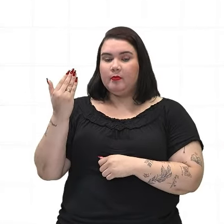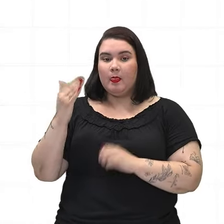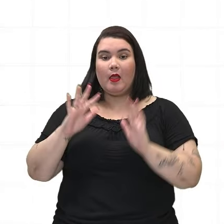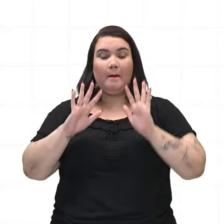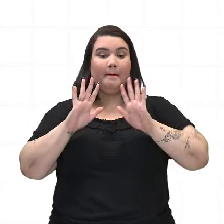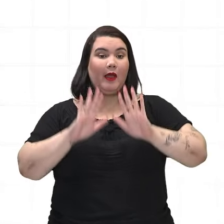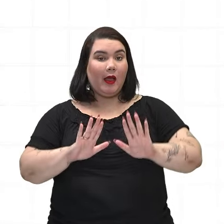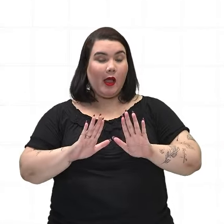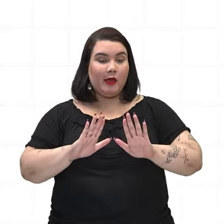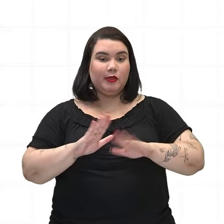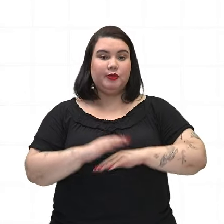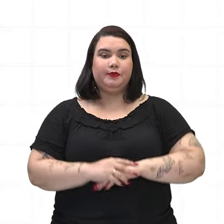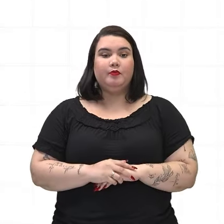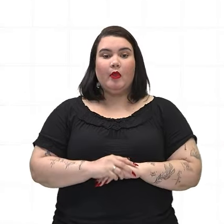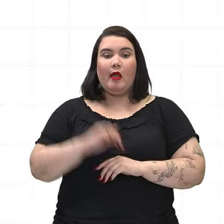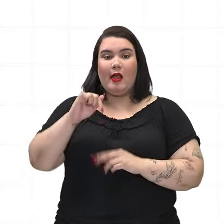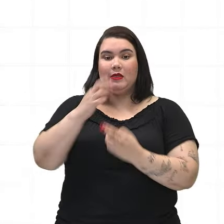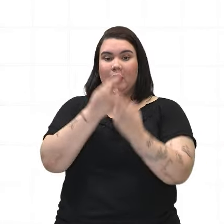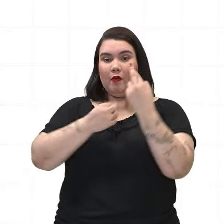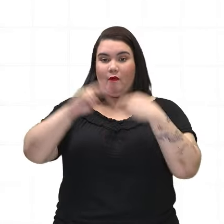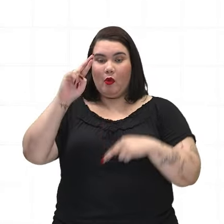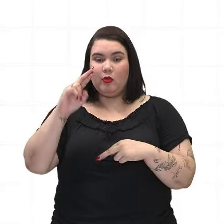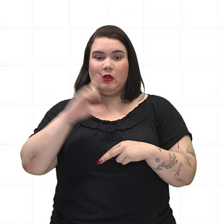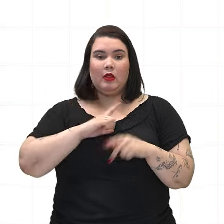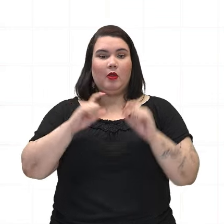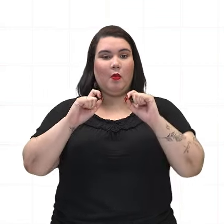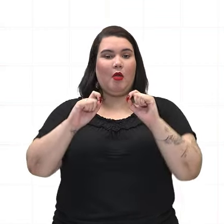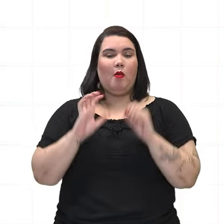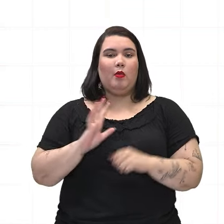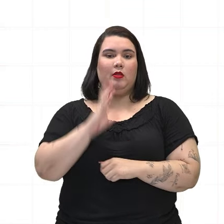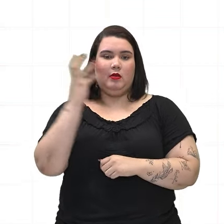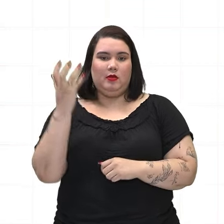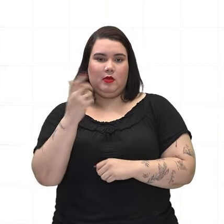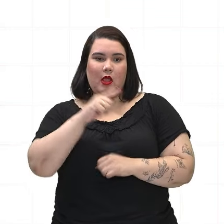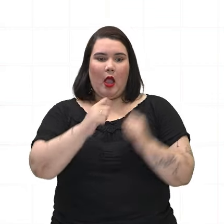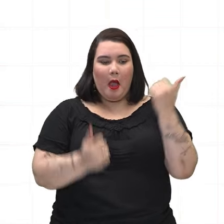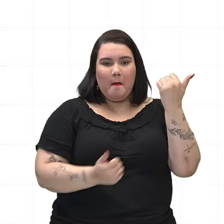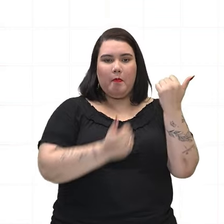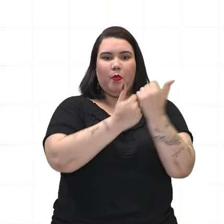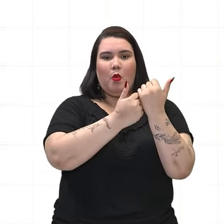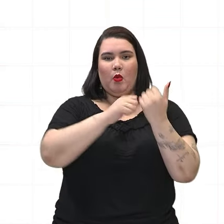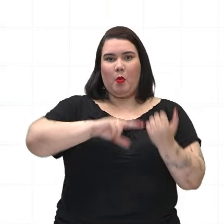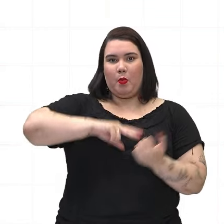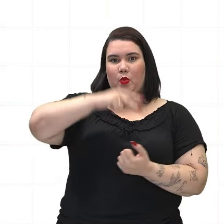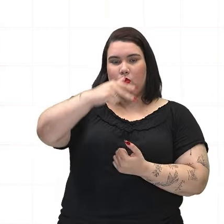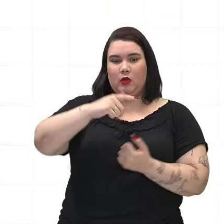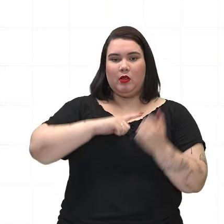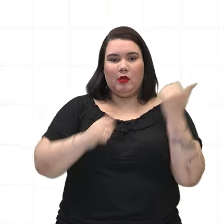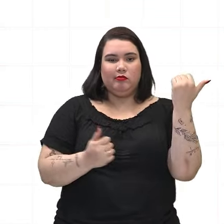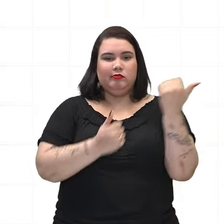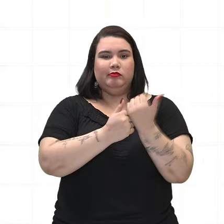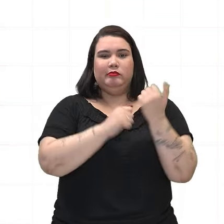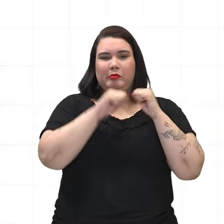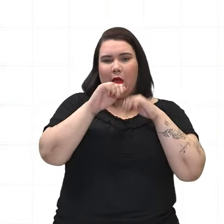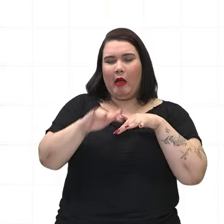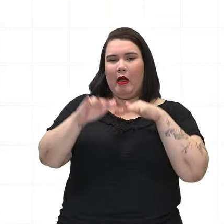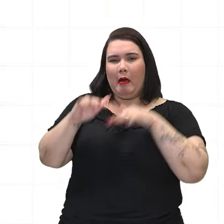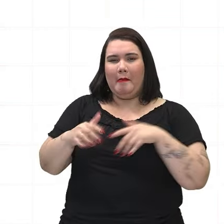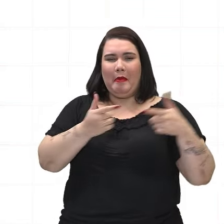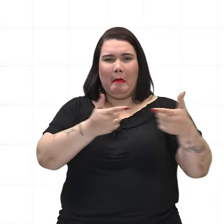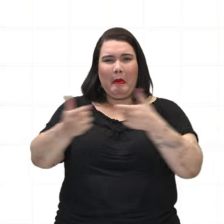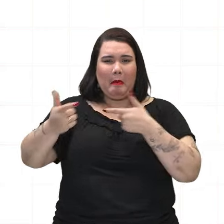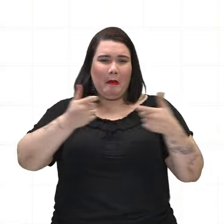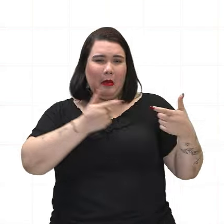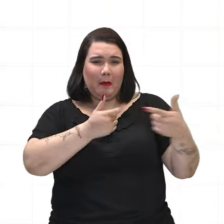No entanto, a insurreição foi duramente reprimida pelas forças portuguesas com o apoio de tropas britânicas. Após meses de luta, os revoltosos